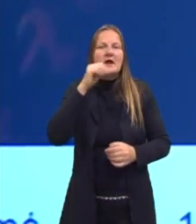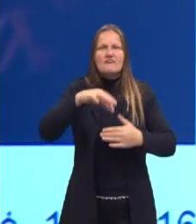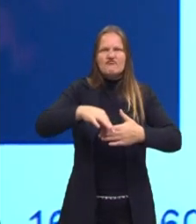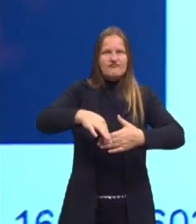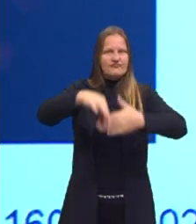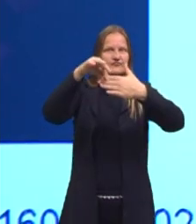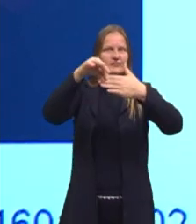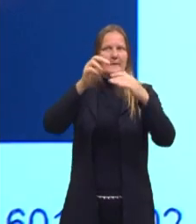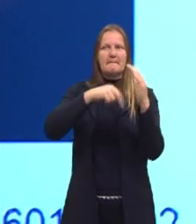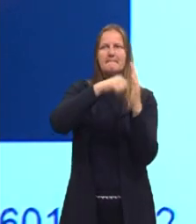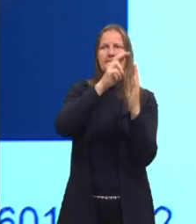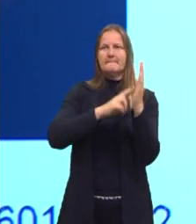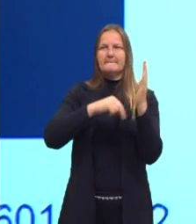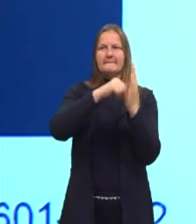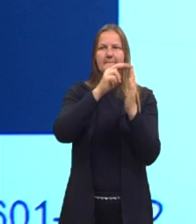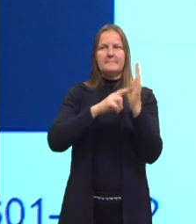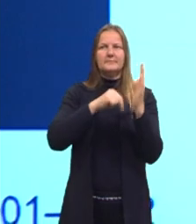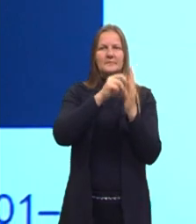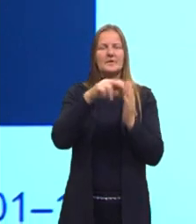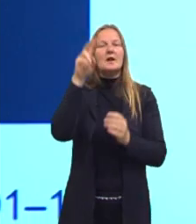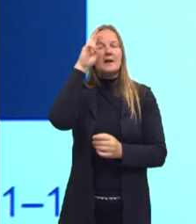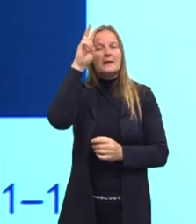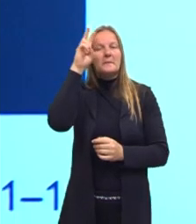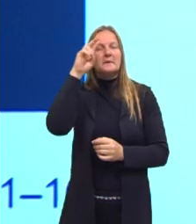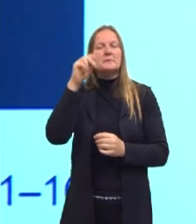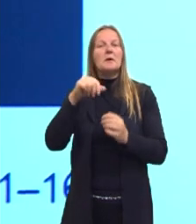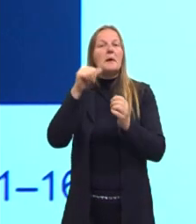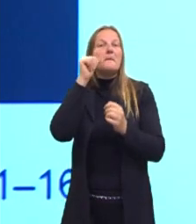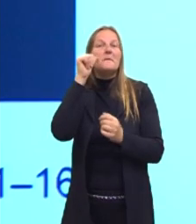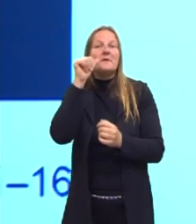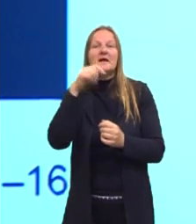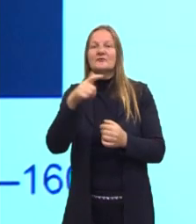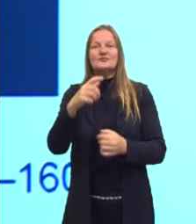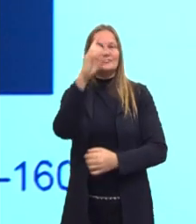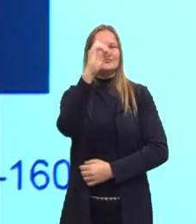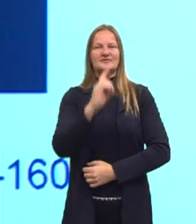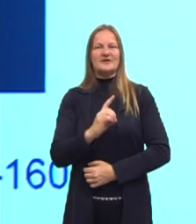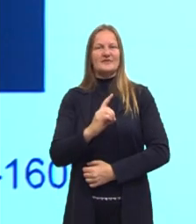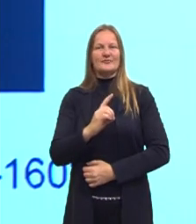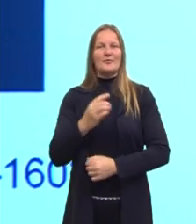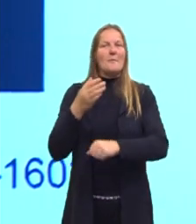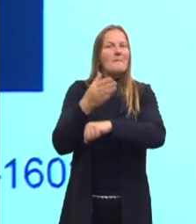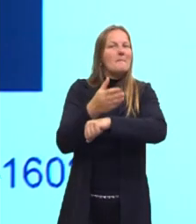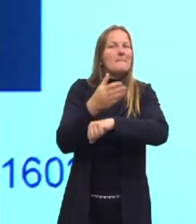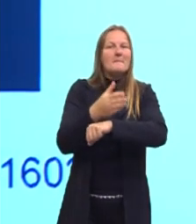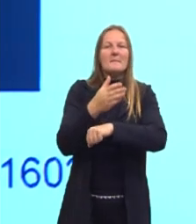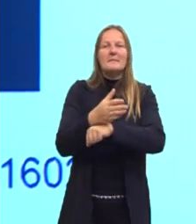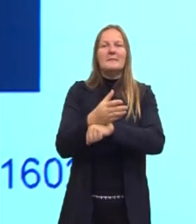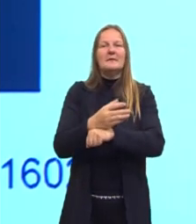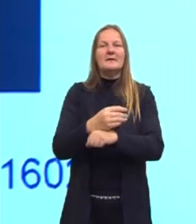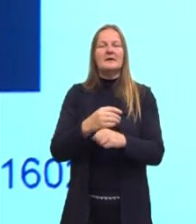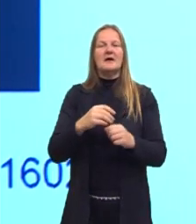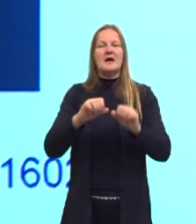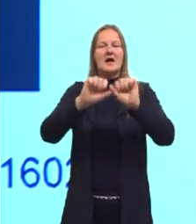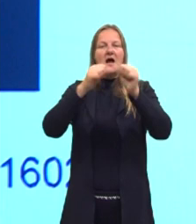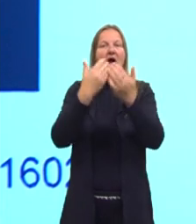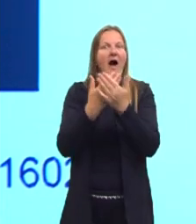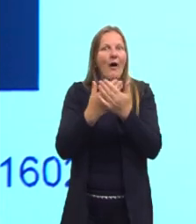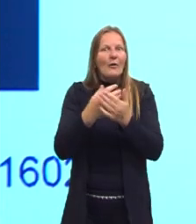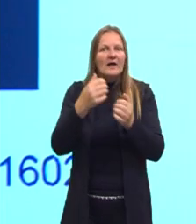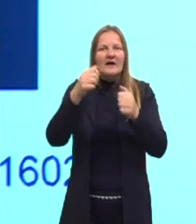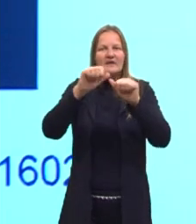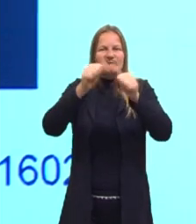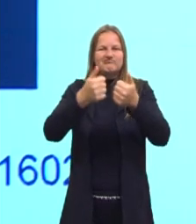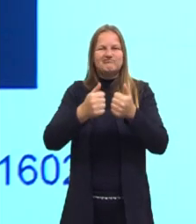se destaca na pintura Nós lembramos que as mulheres não não tinha o direito de participar por exemplo de aulas de anatomia humana